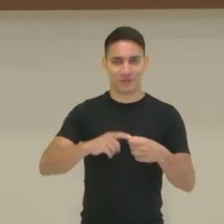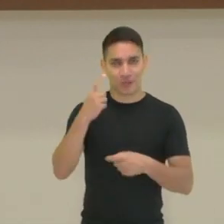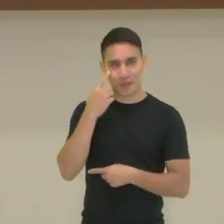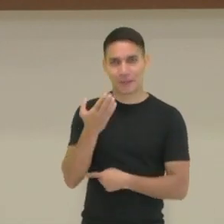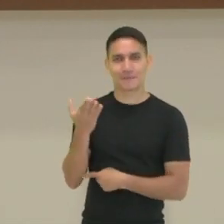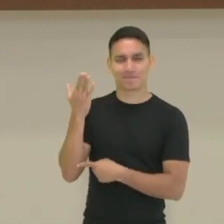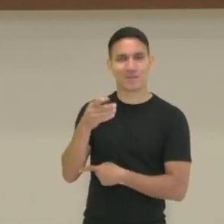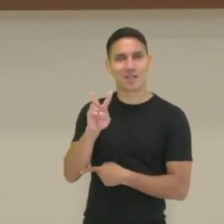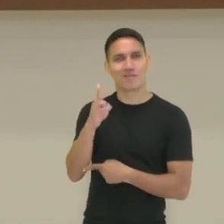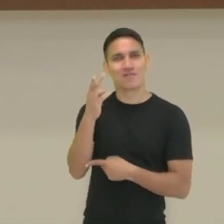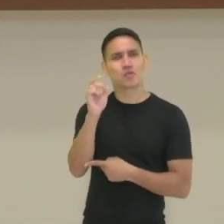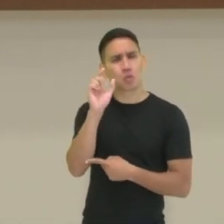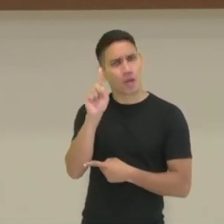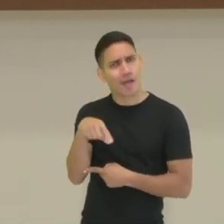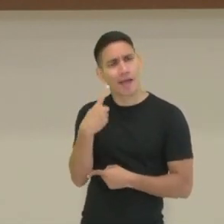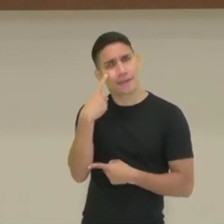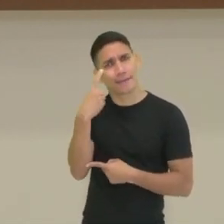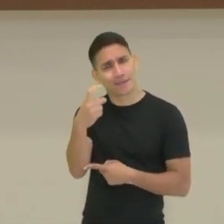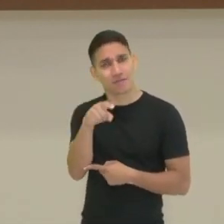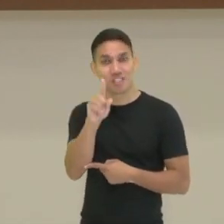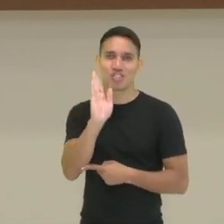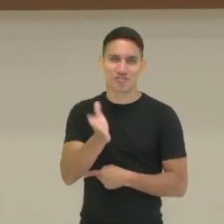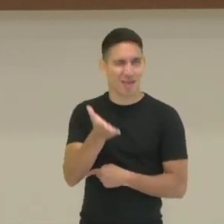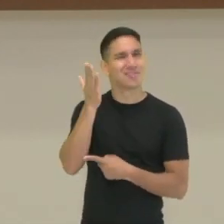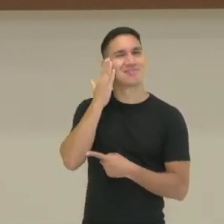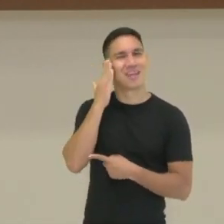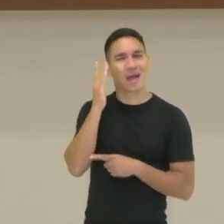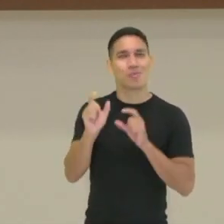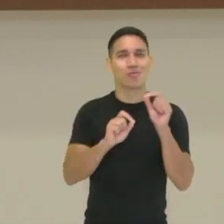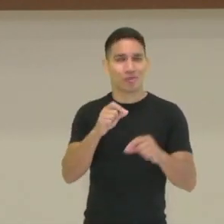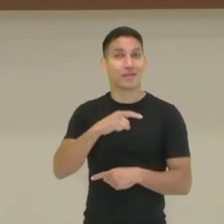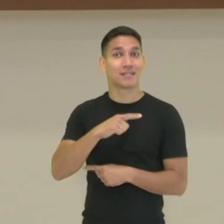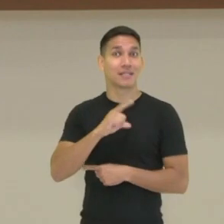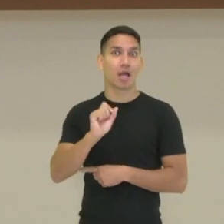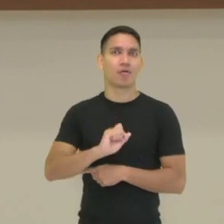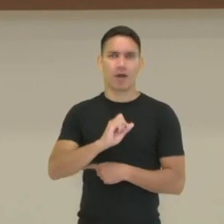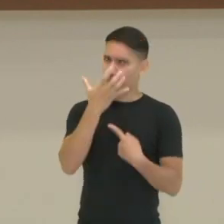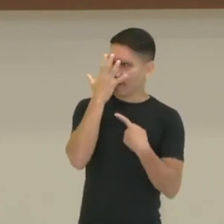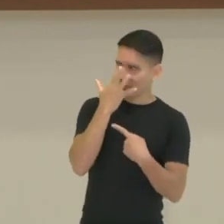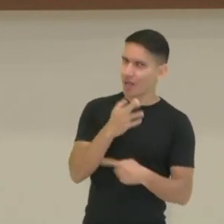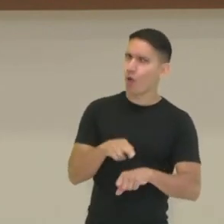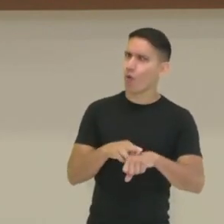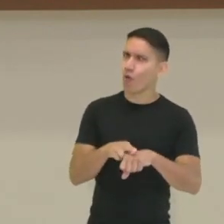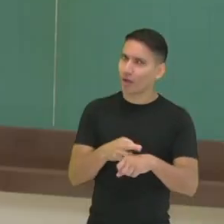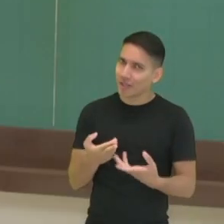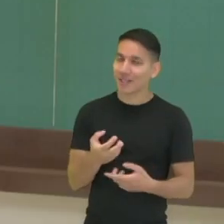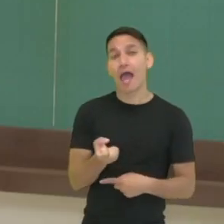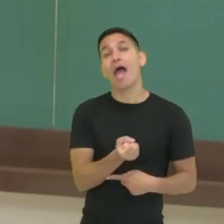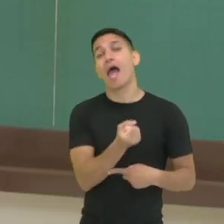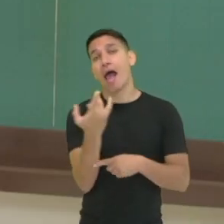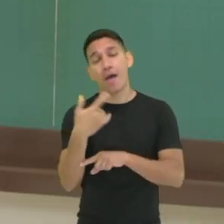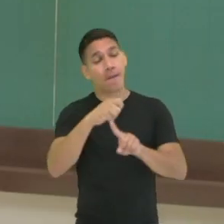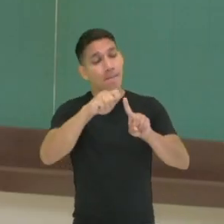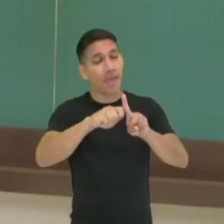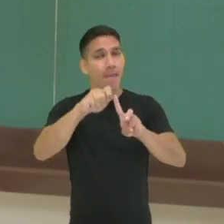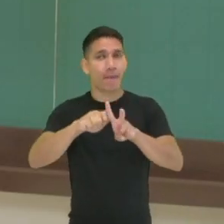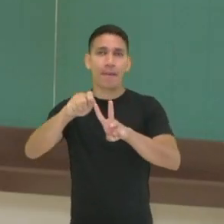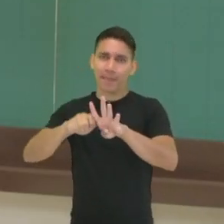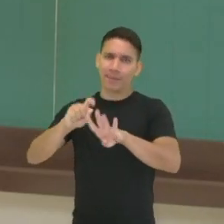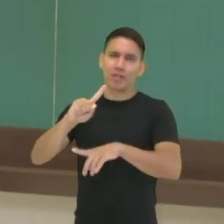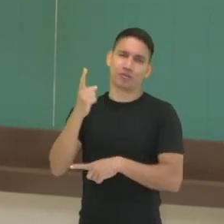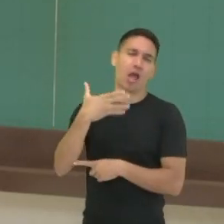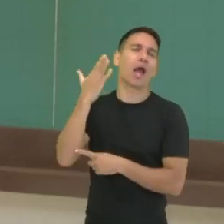Retornamos. Viu que interessante? Você já tinha ouvido falar desse Fevereiro Roxo? Há alguns meses